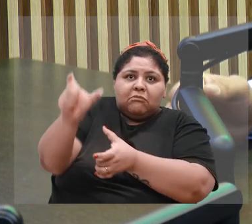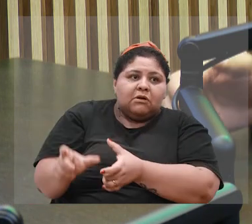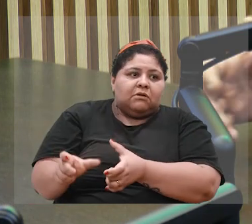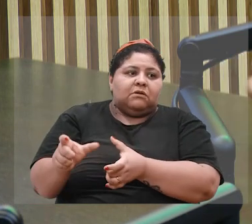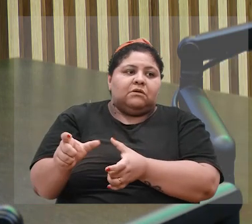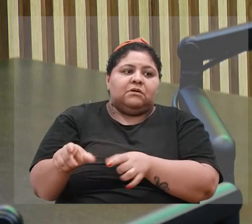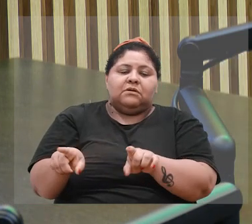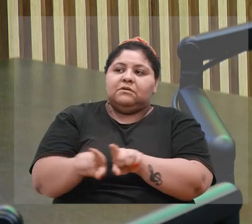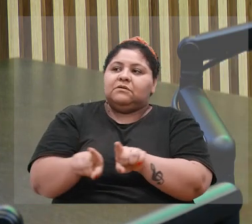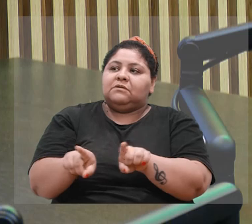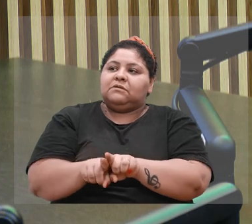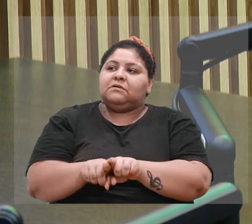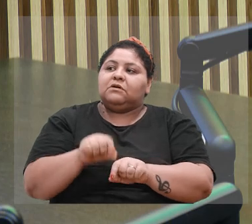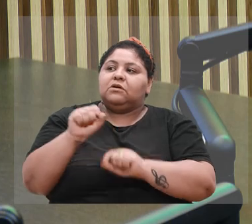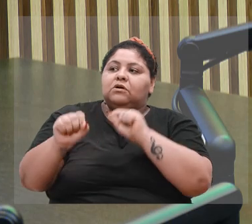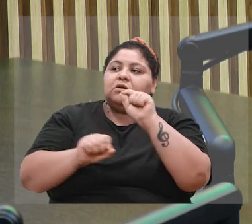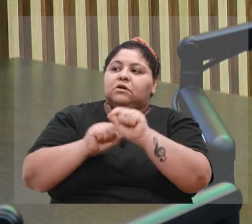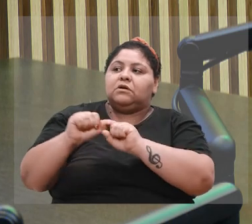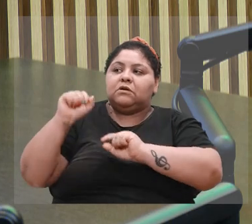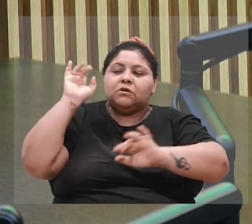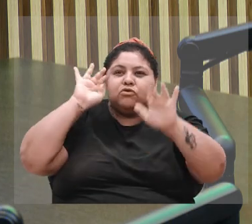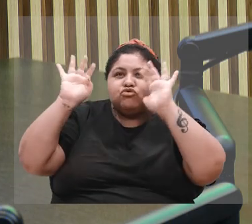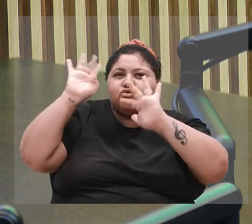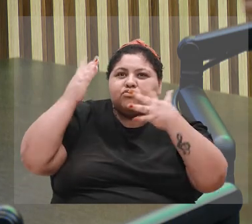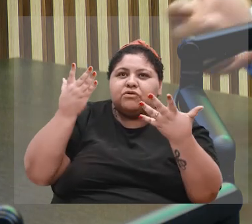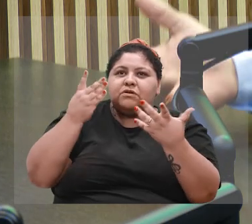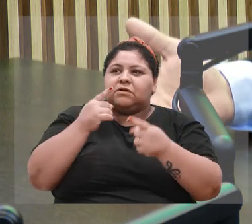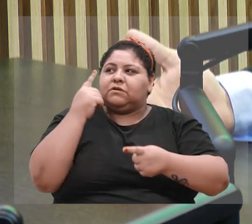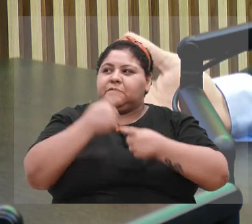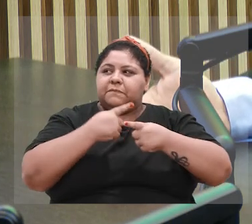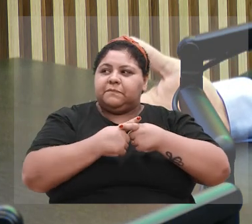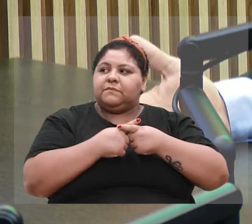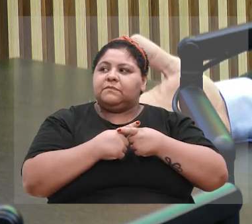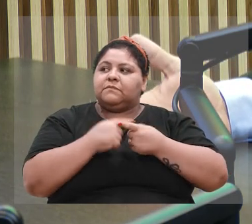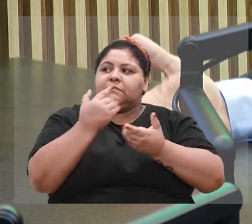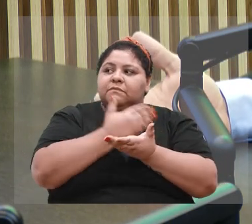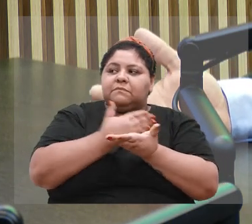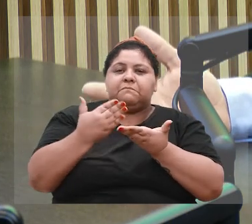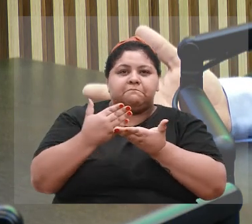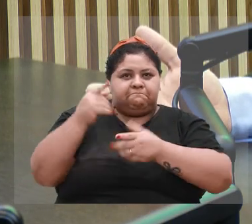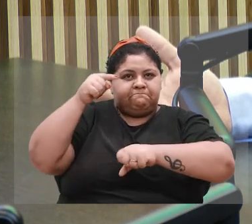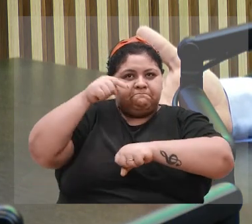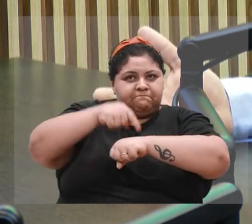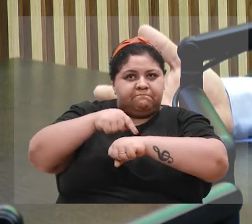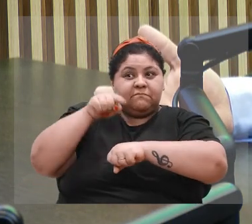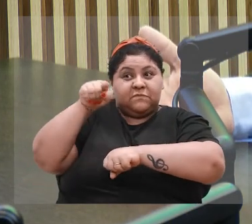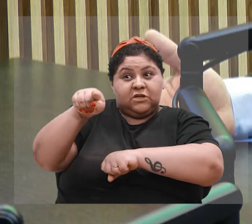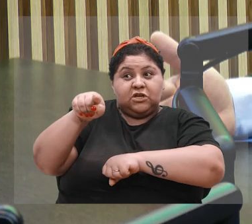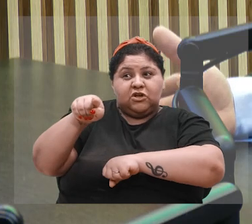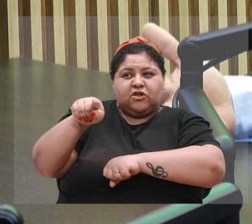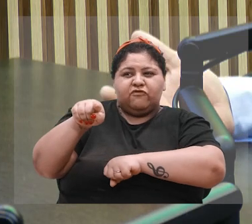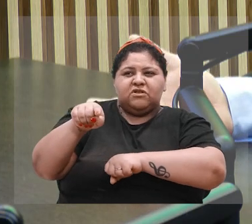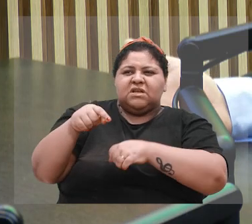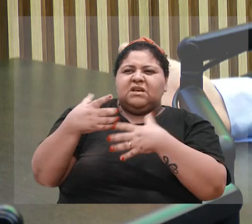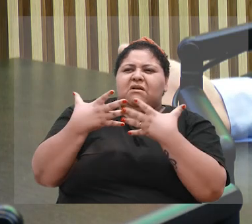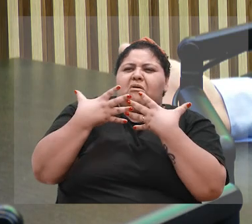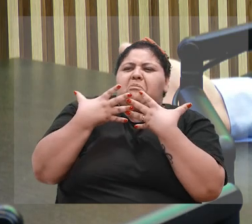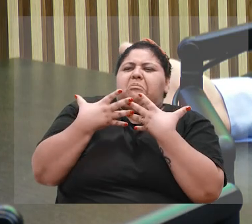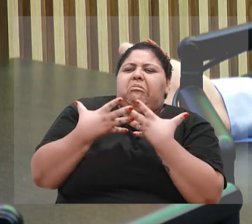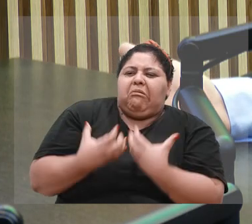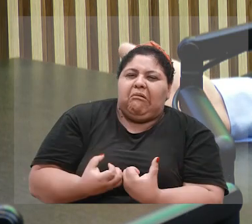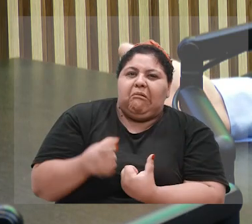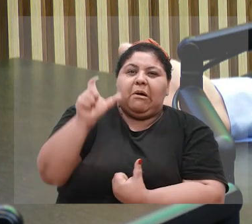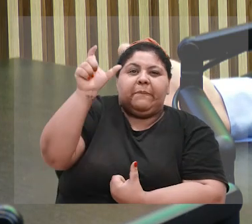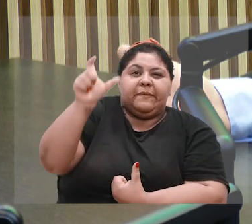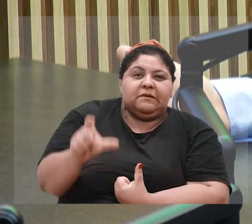elas. Porque a partir do momento que você desincentiva alguém só porque, digamos assim, tinha passado num